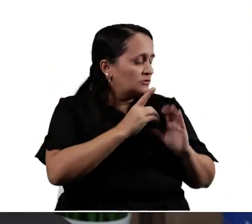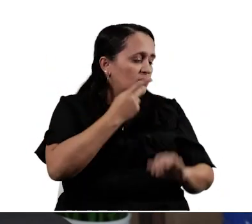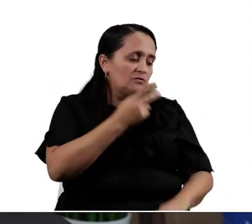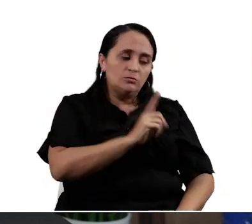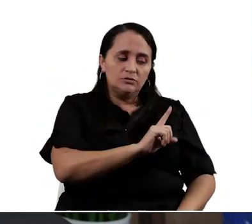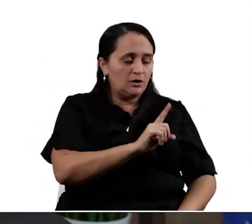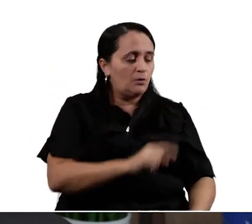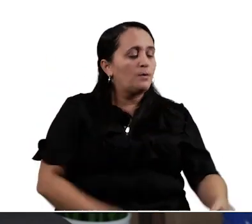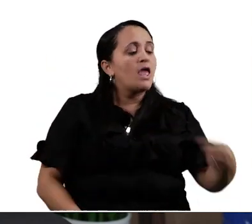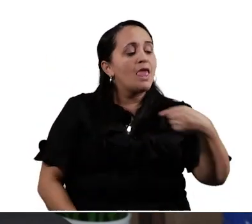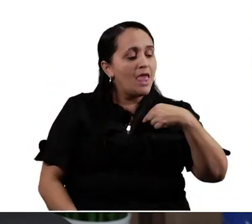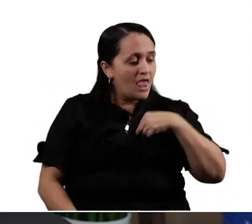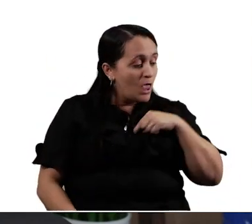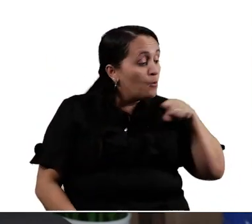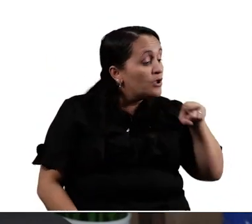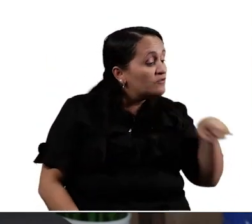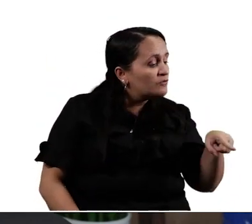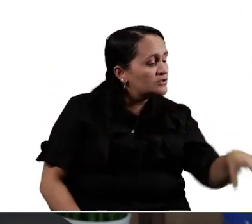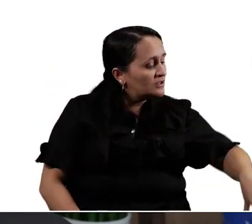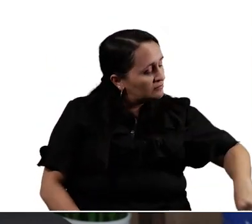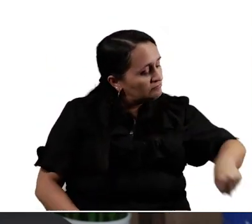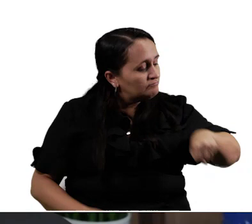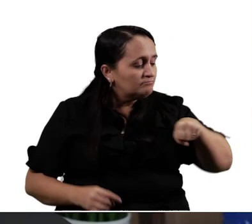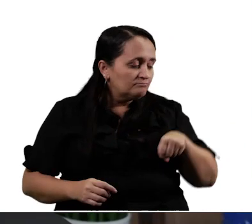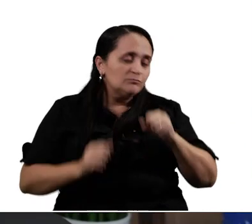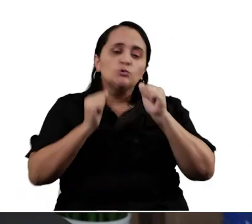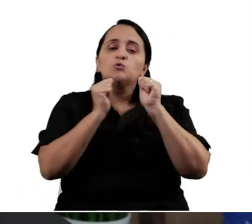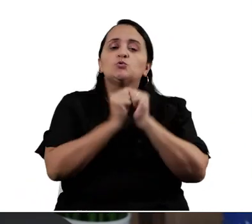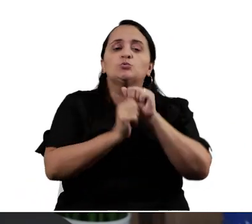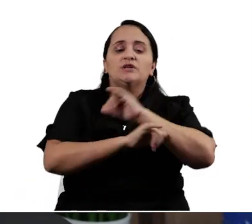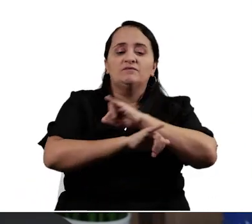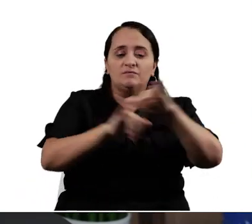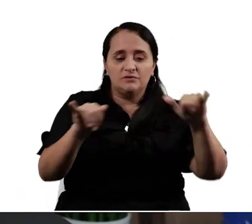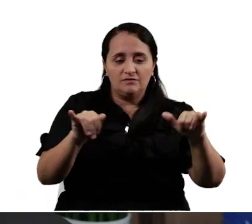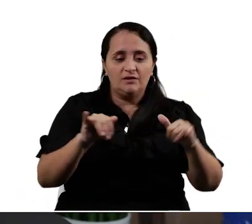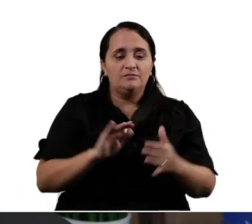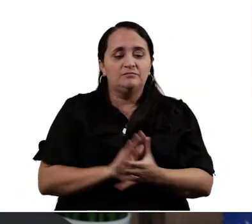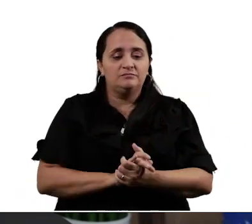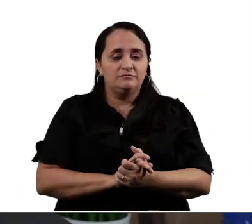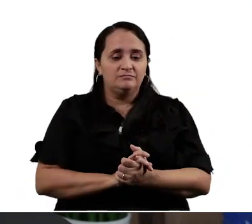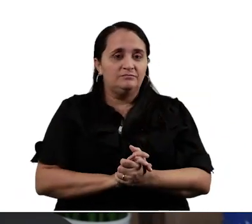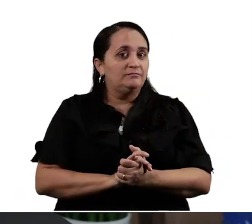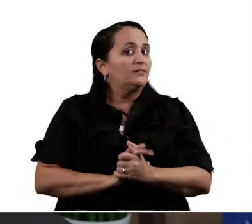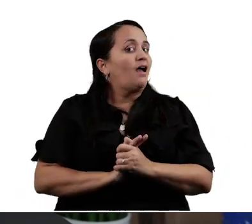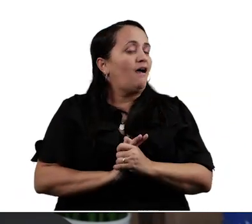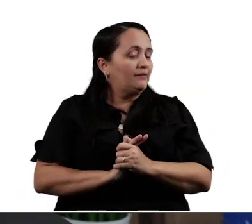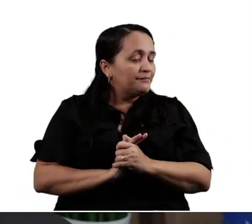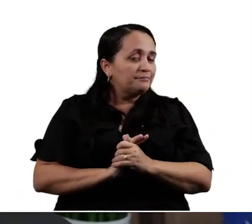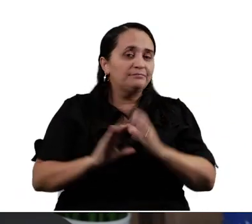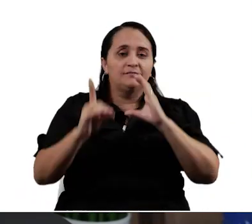Sara. Eu e você vamos falar juntas. Aí a coordenadora reuniu todas